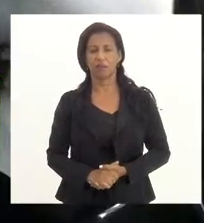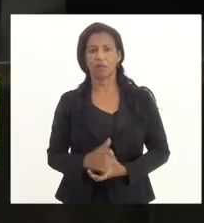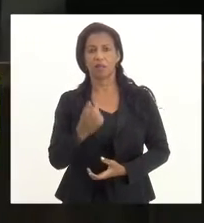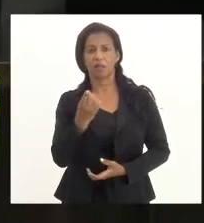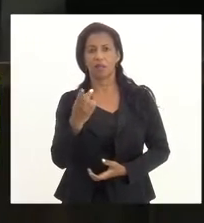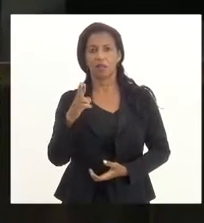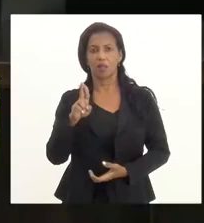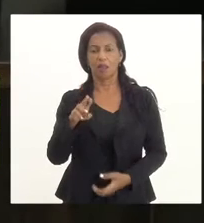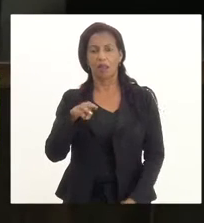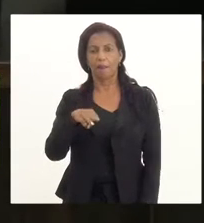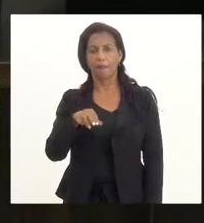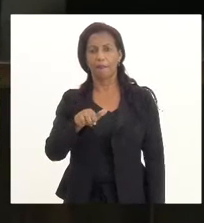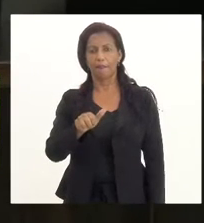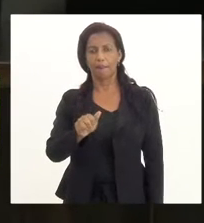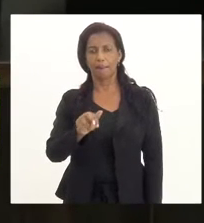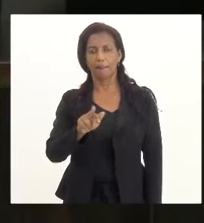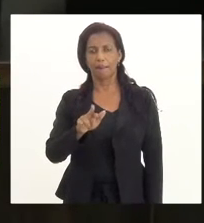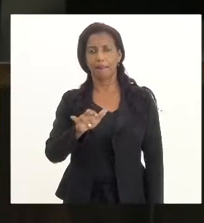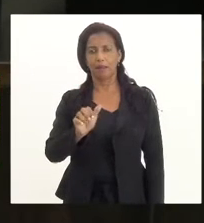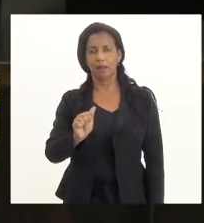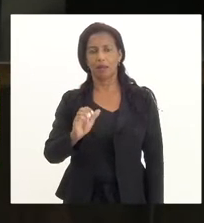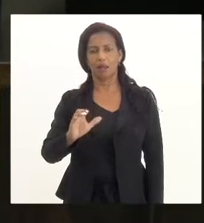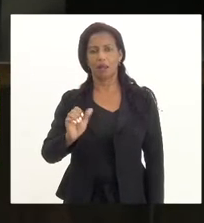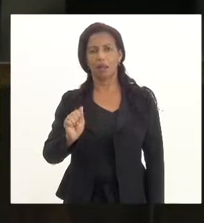Dra Maria Carmem